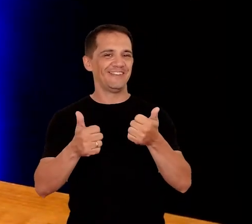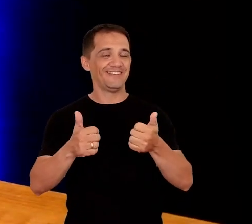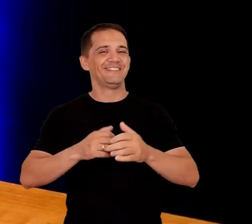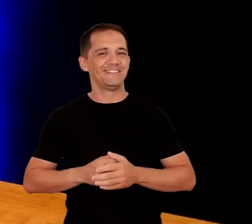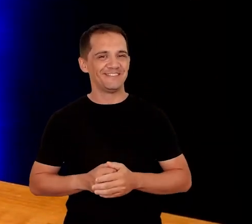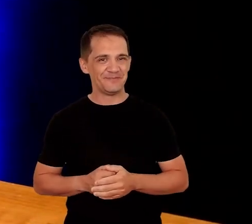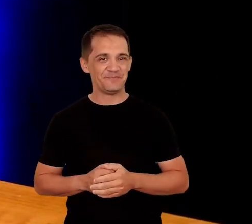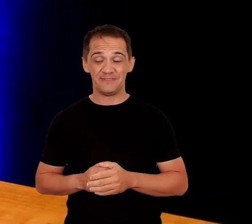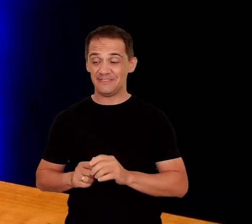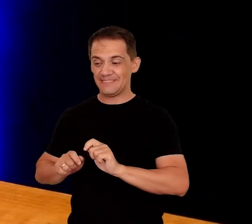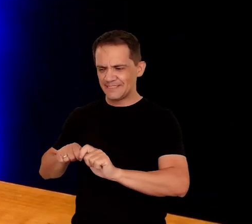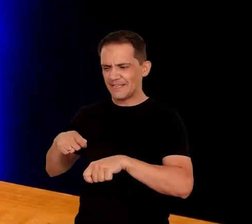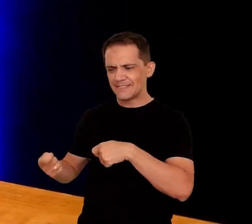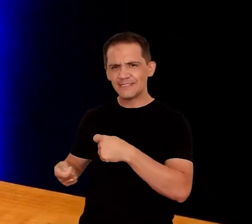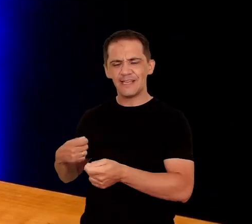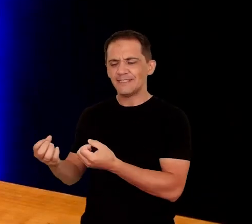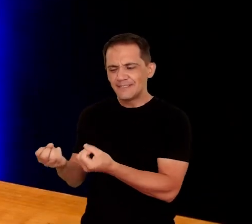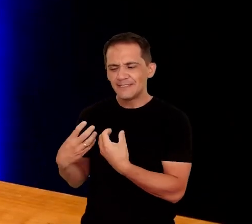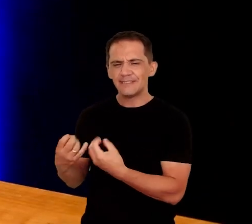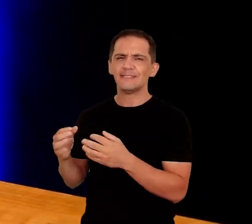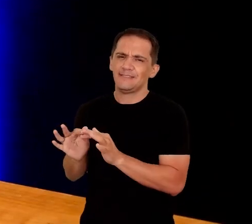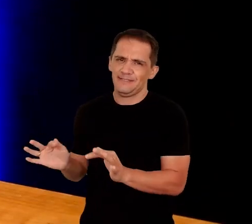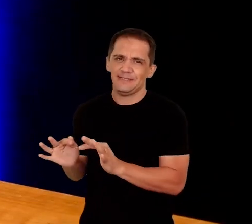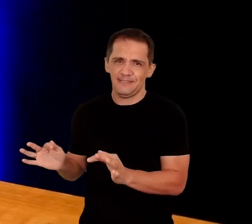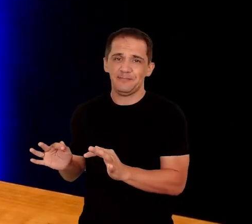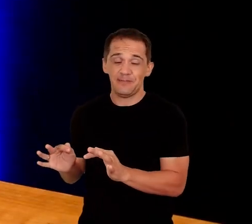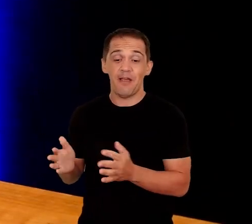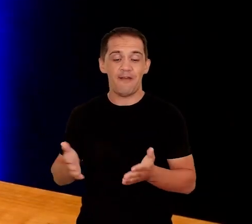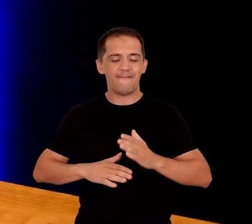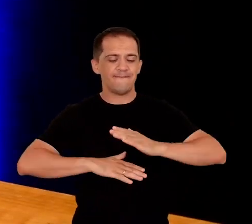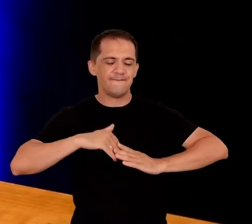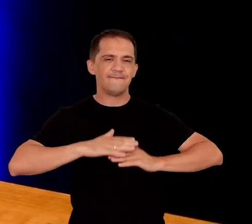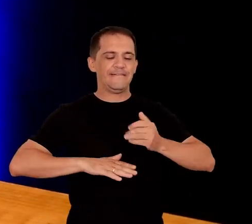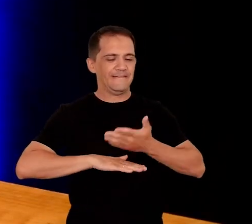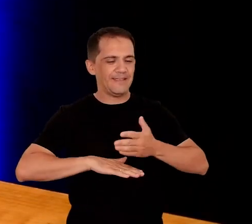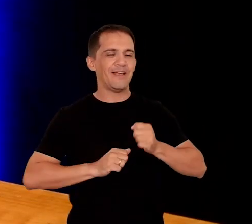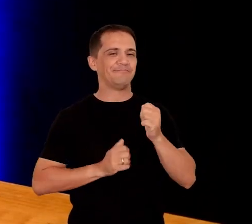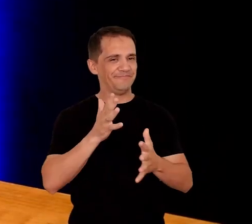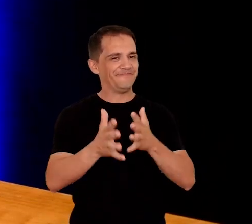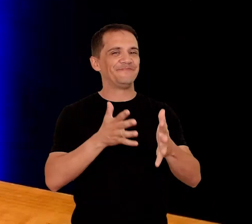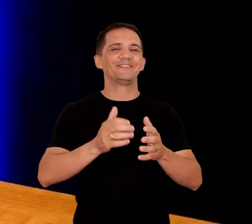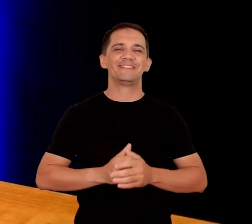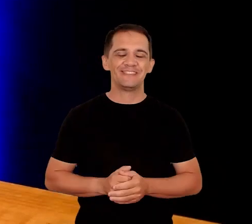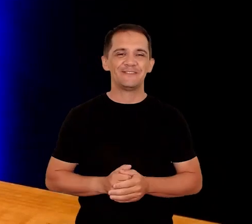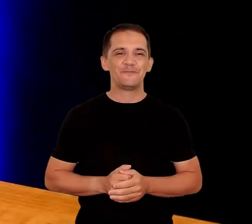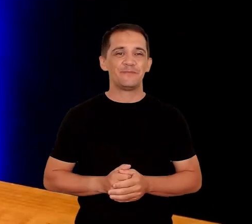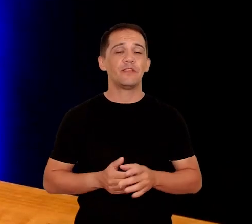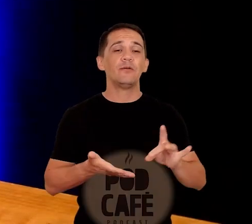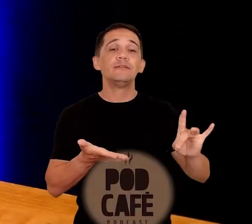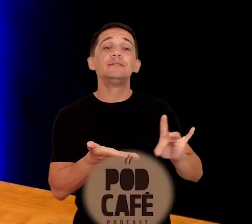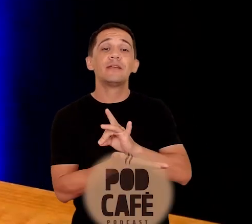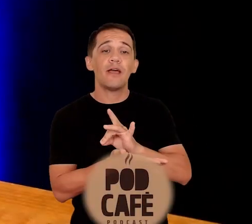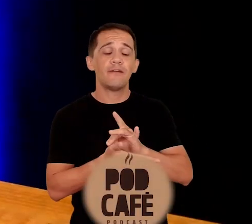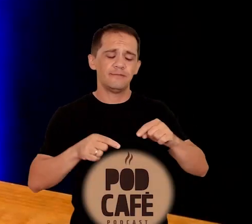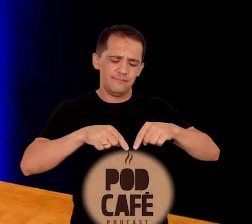Olá, boa tarde! Comecei falando uma frase em Libras que eu aprendi agora. E já vou começando a te falar, se inscreve